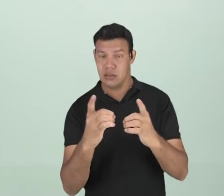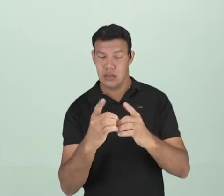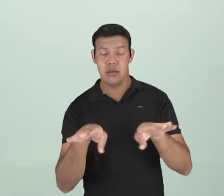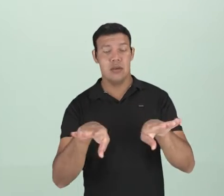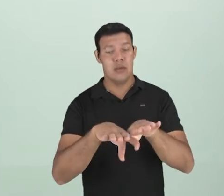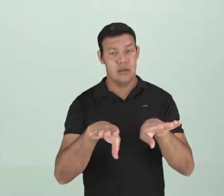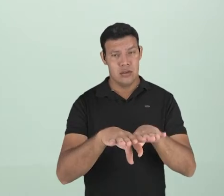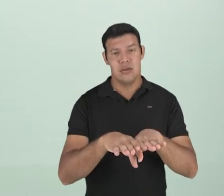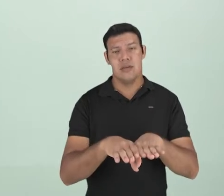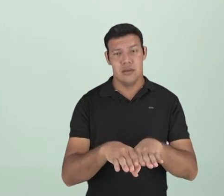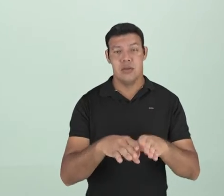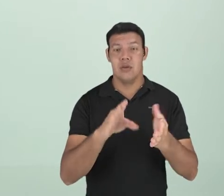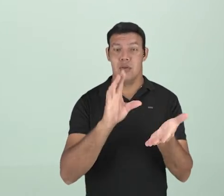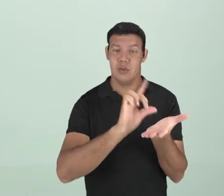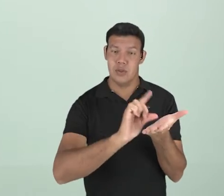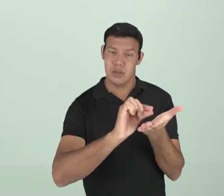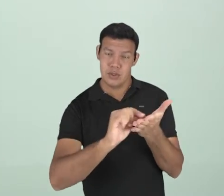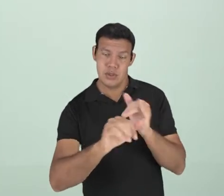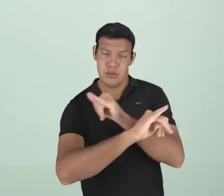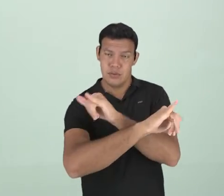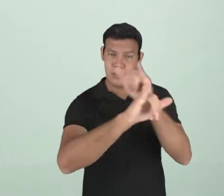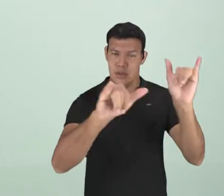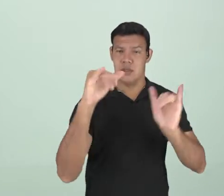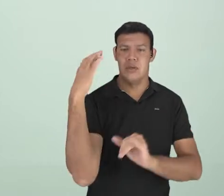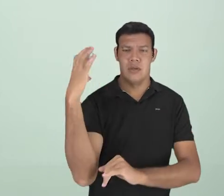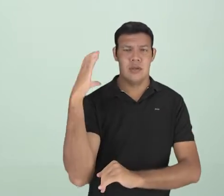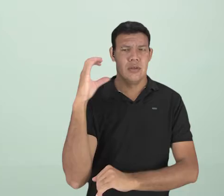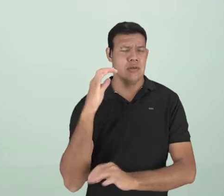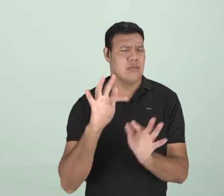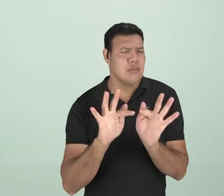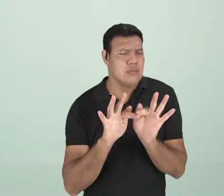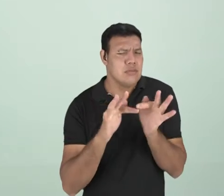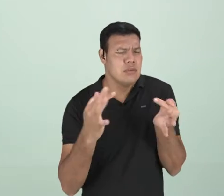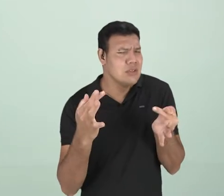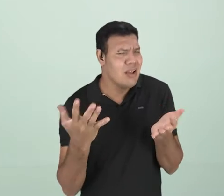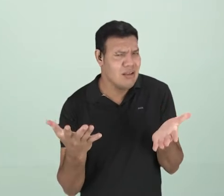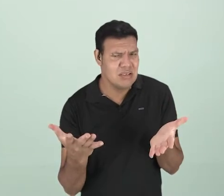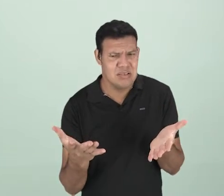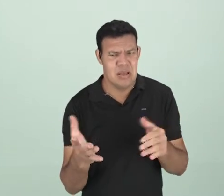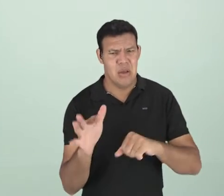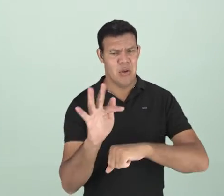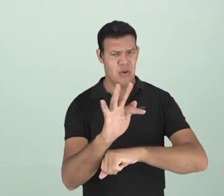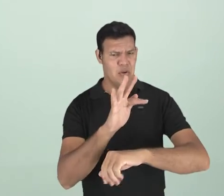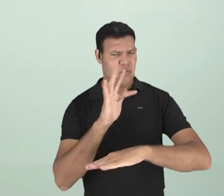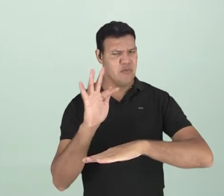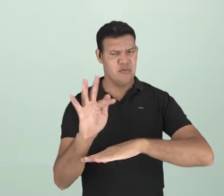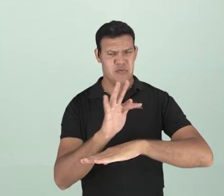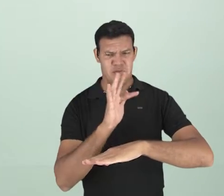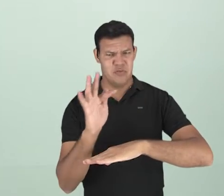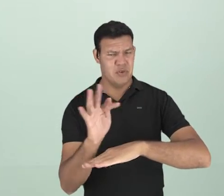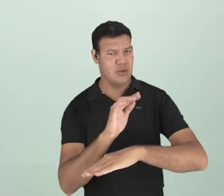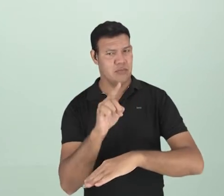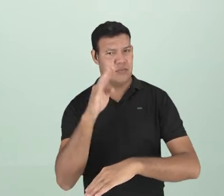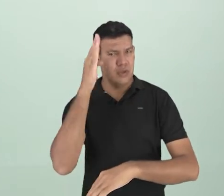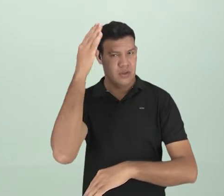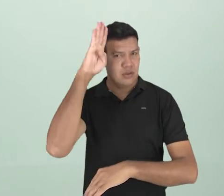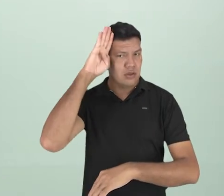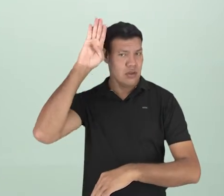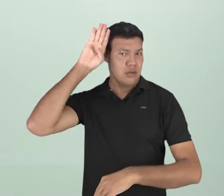científica é uma linguagem simples. Você sai daquela linguagem mais acadêmica que nós vemos nos